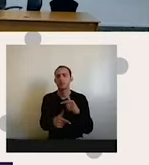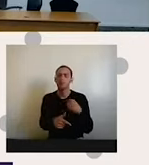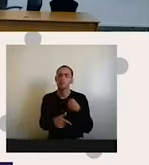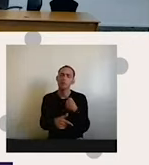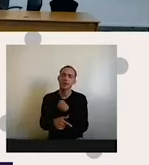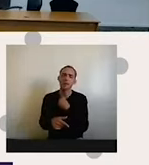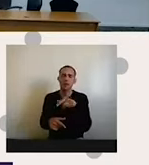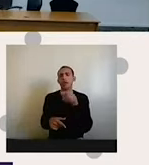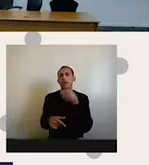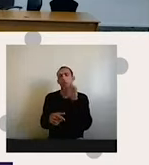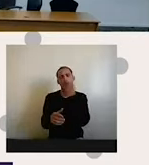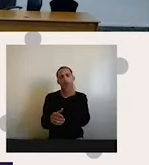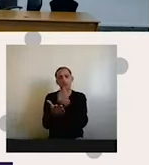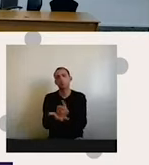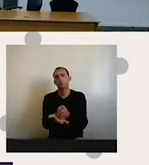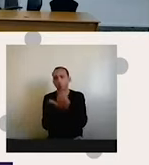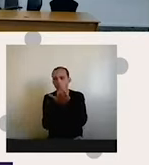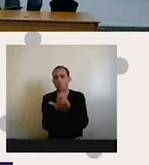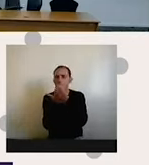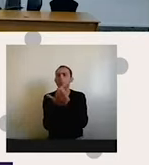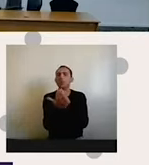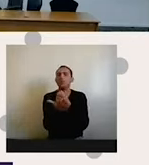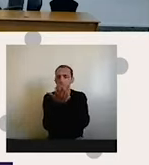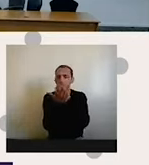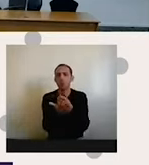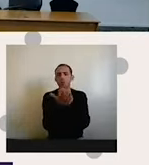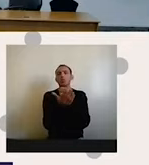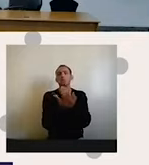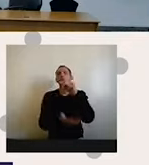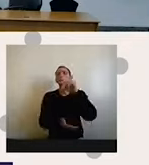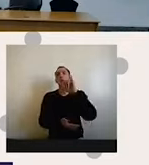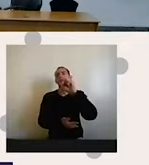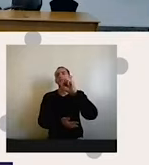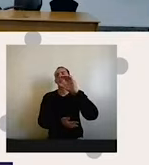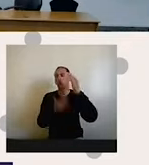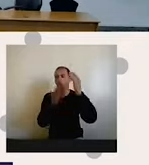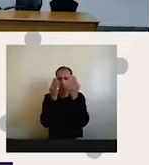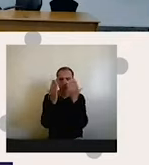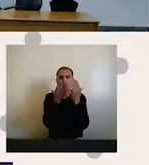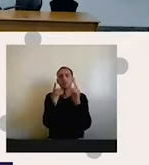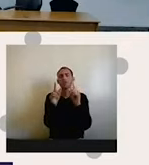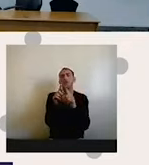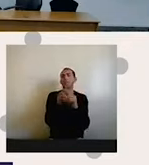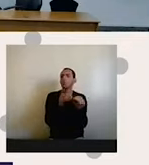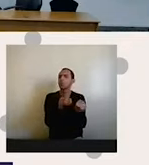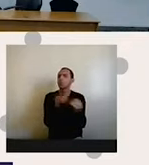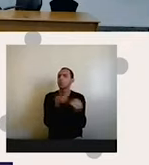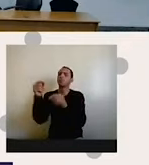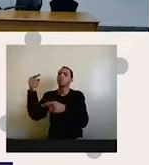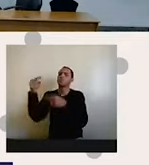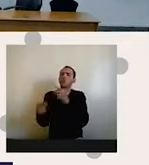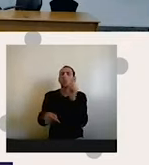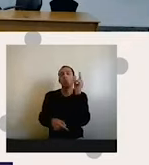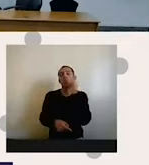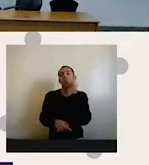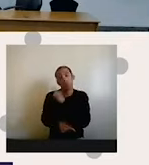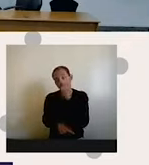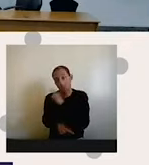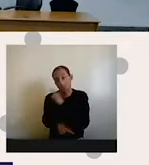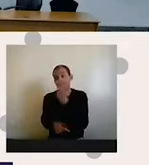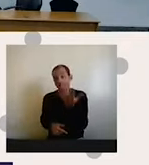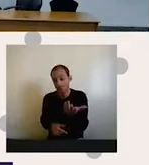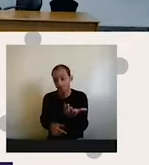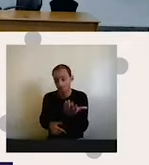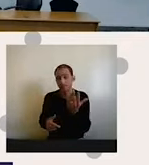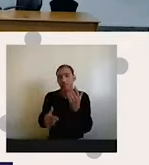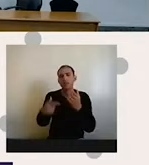levar isso para a discussão urgentemente. A necessidade da análise sistematizada dos riscos. E uma